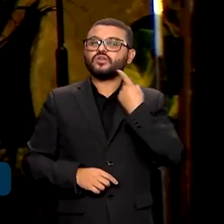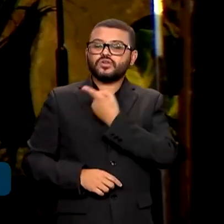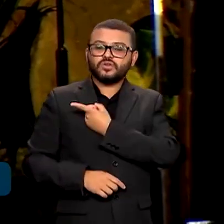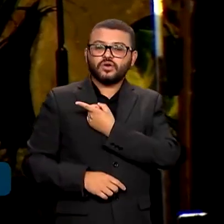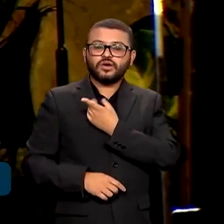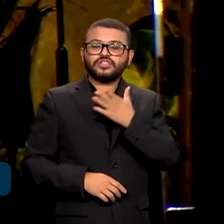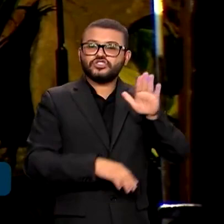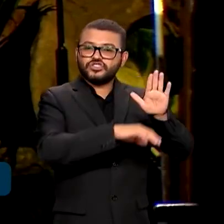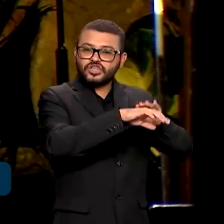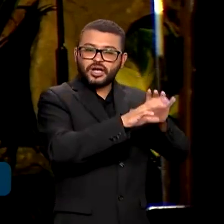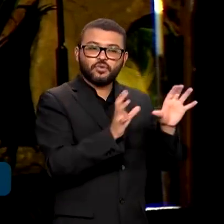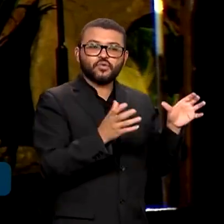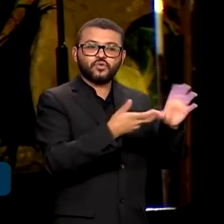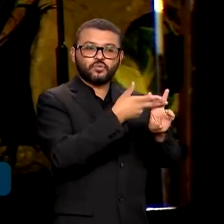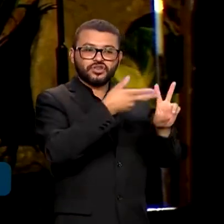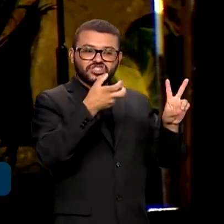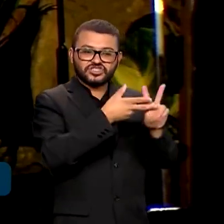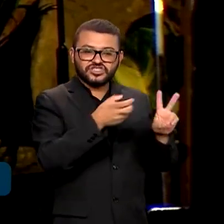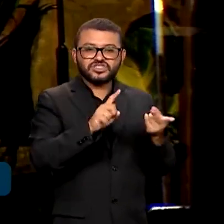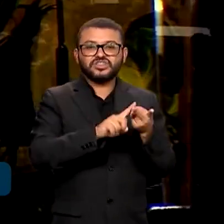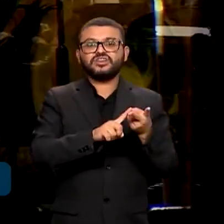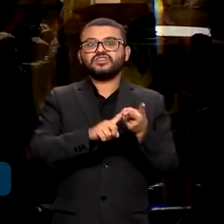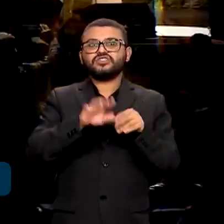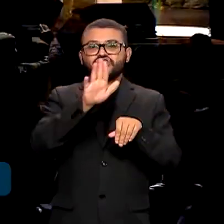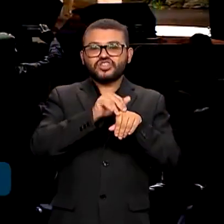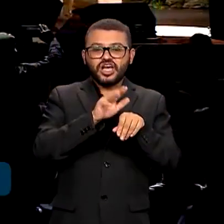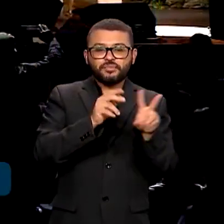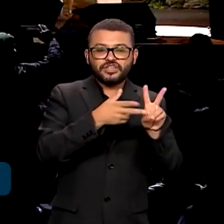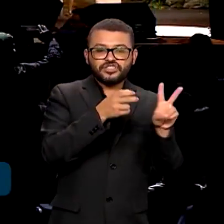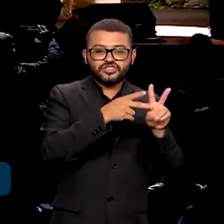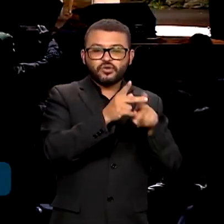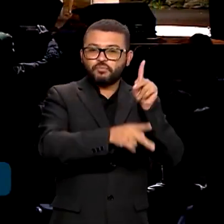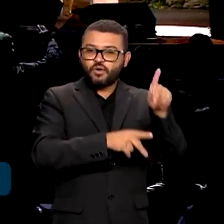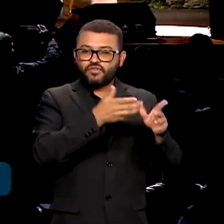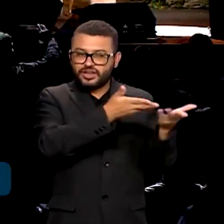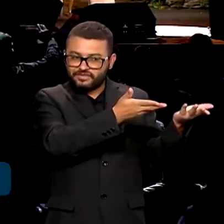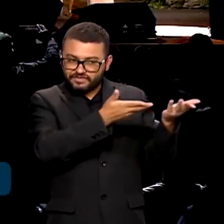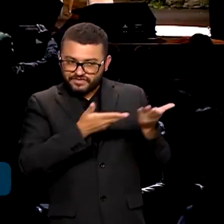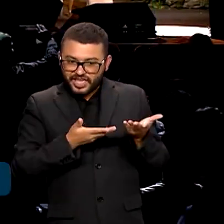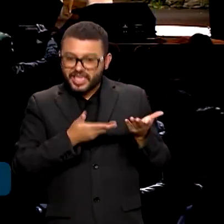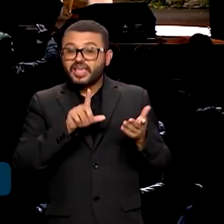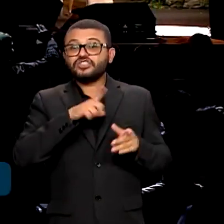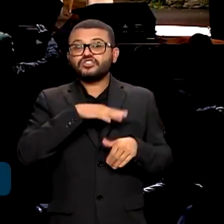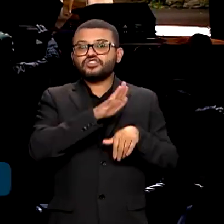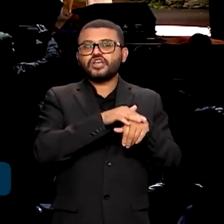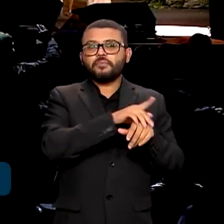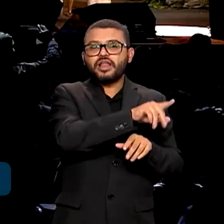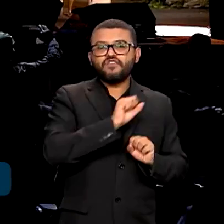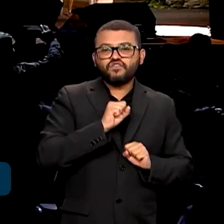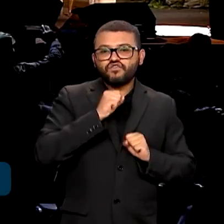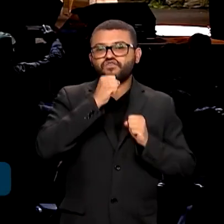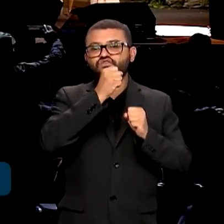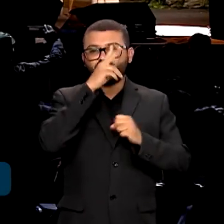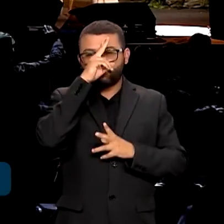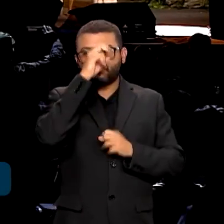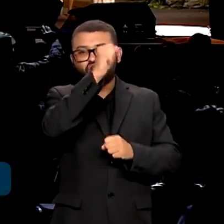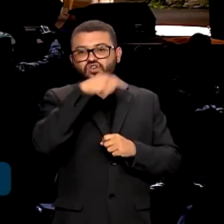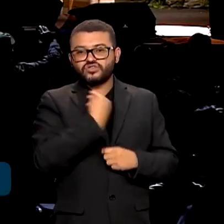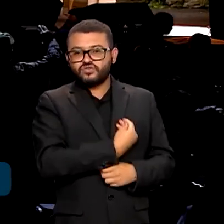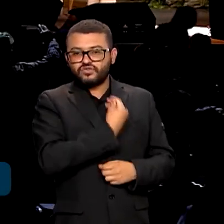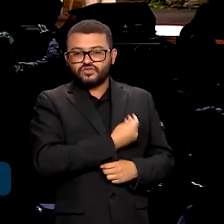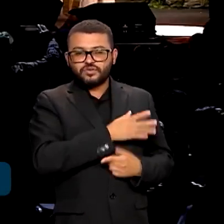chama os Kayapó, a gente chama o povo indígena. E eles vêm aqui com a sua força, a